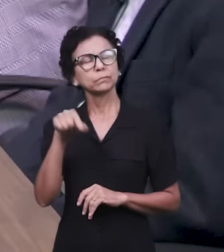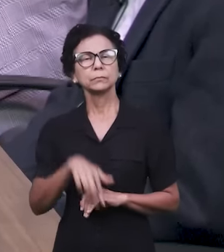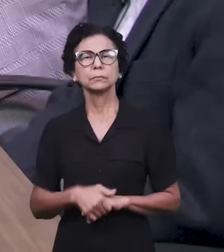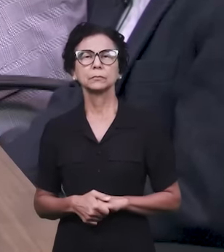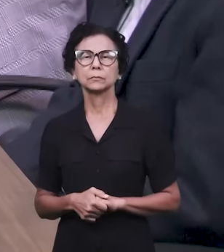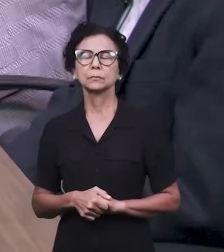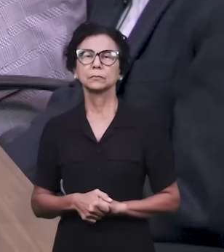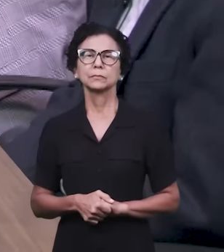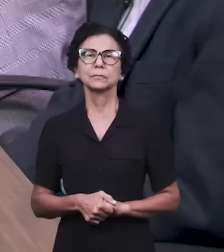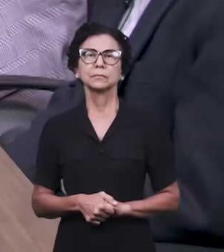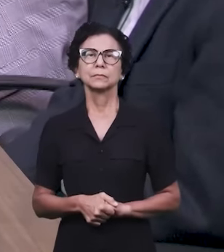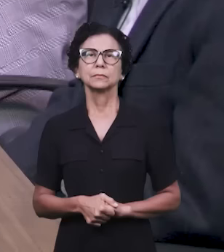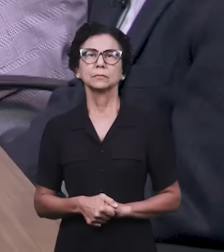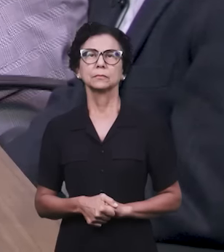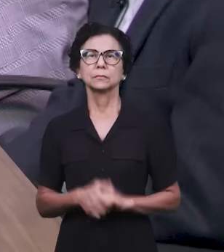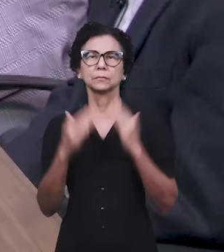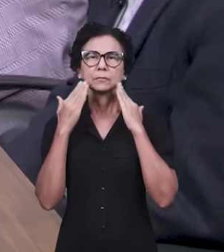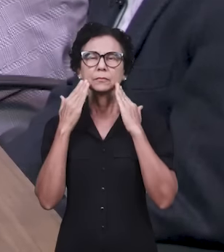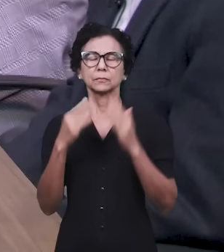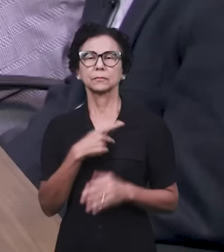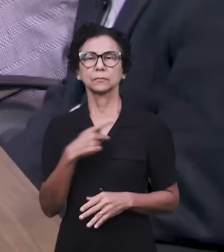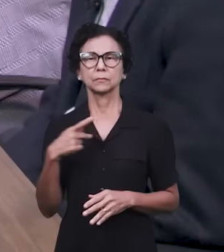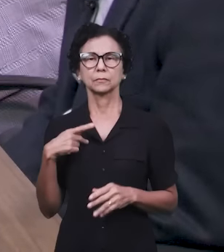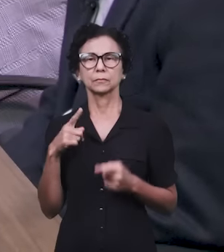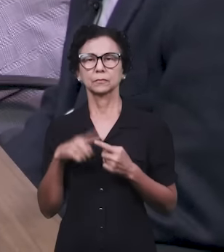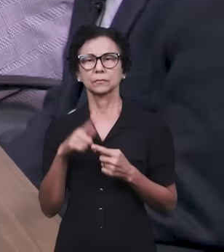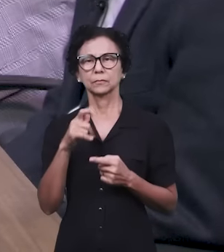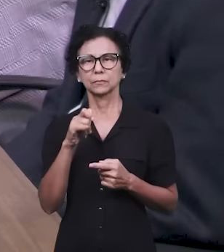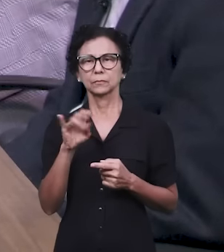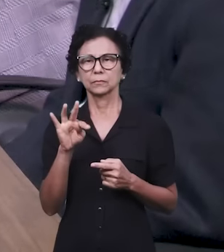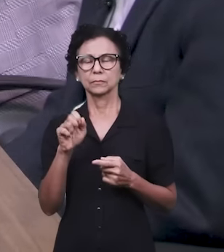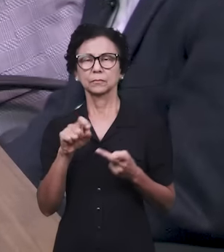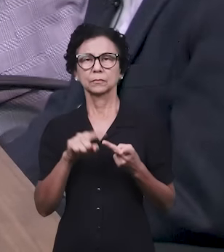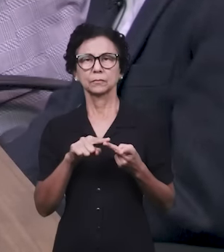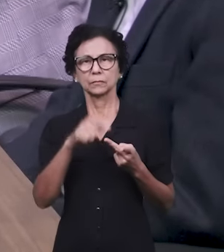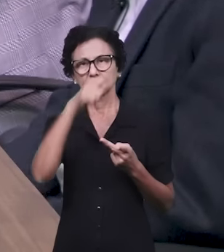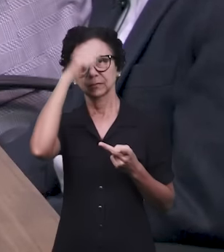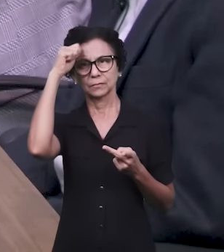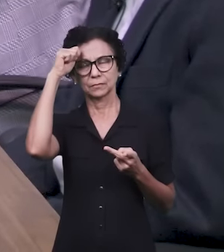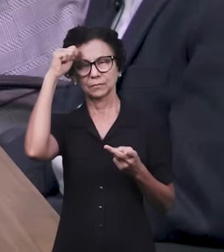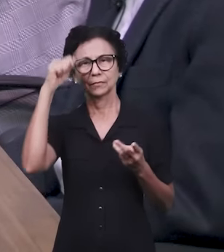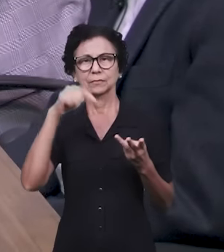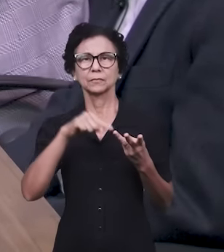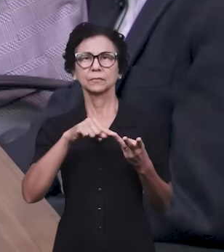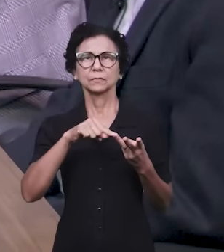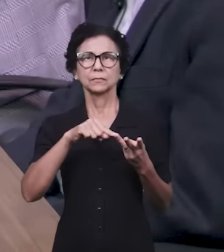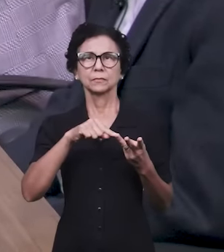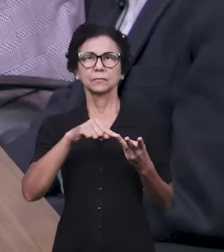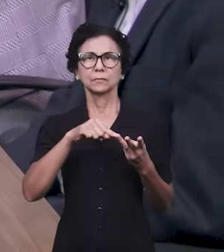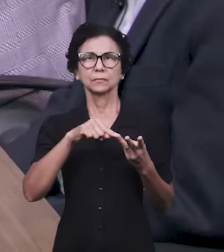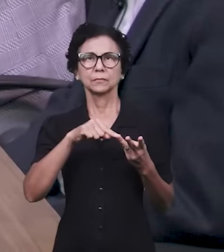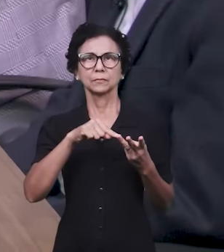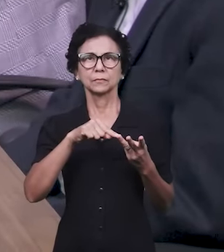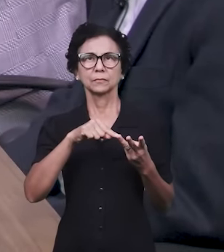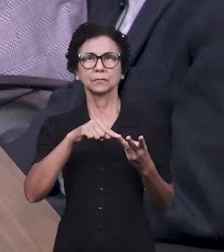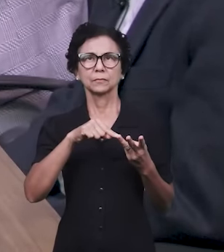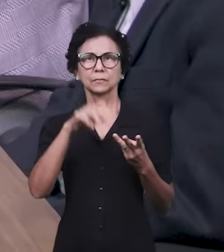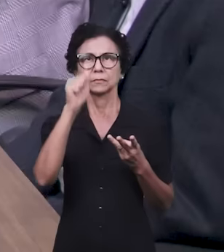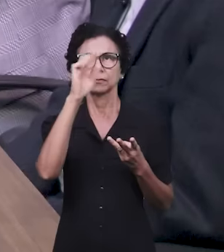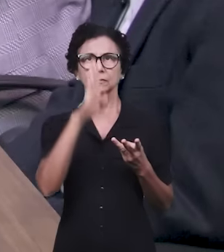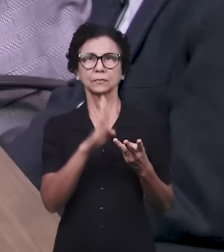vou citar aqui os pastores que estão presentes. Pastor Luiz Fernando Pita, paz do Senhor. Paz do Senhor. Pastor Amadeu Loureiro. A paz do Senhor a todos. Pastor